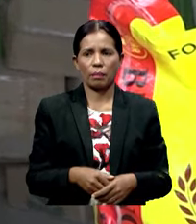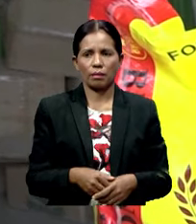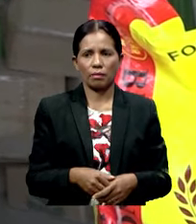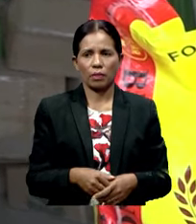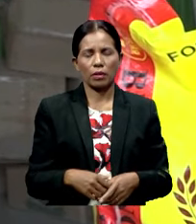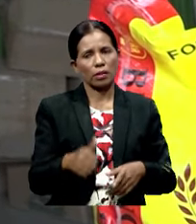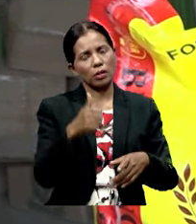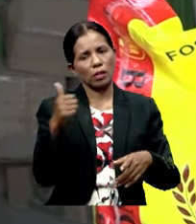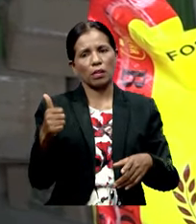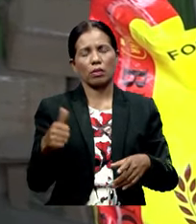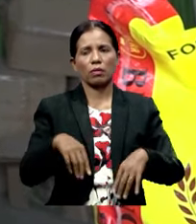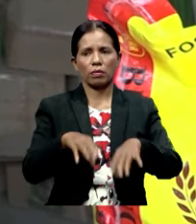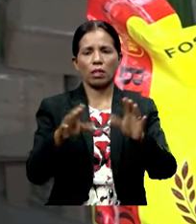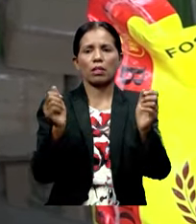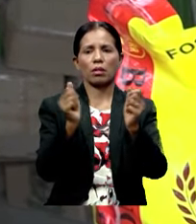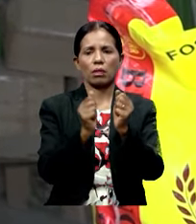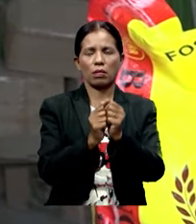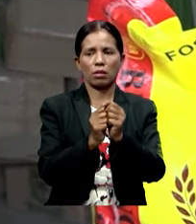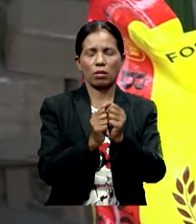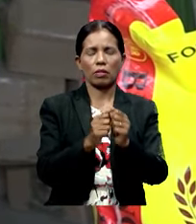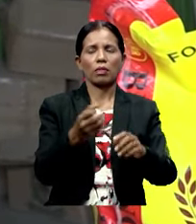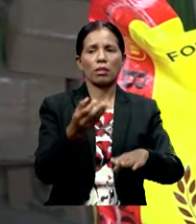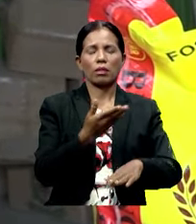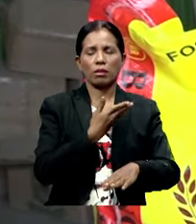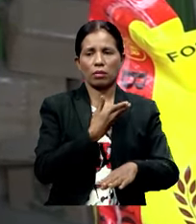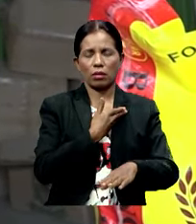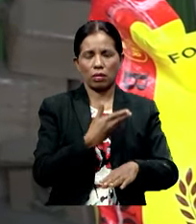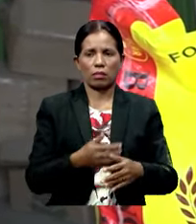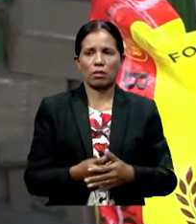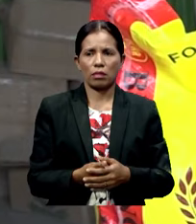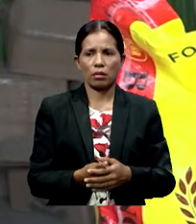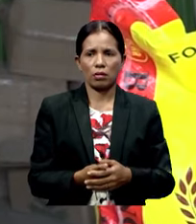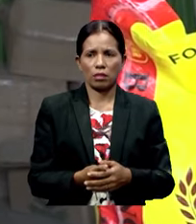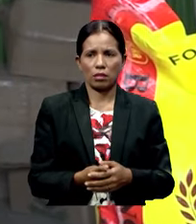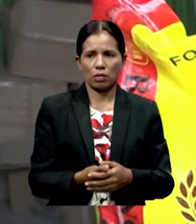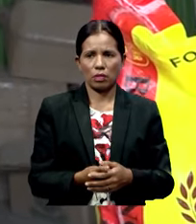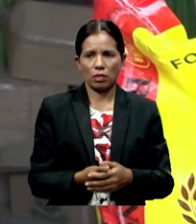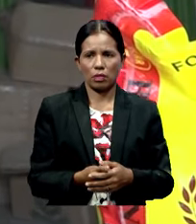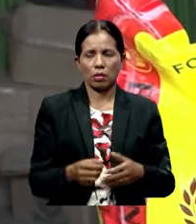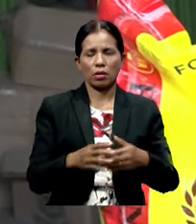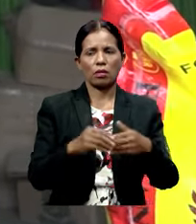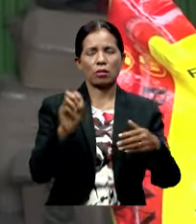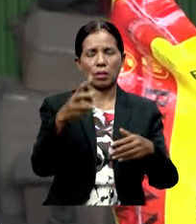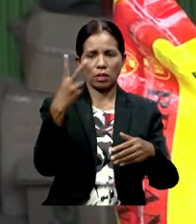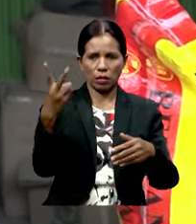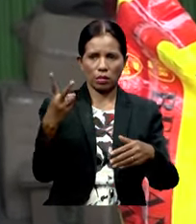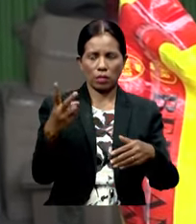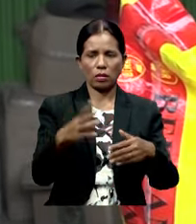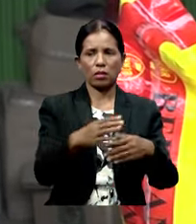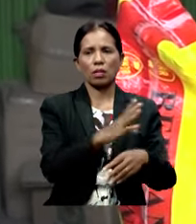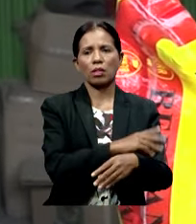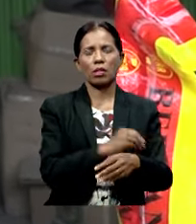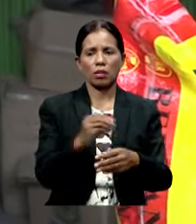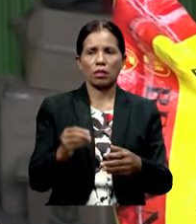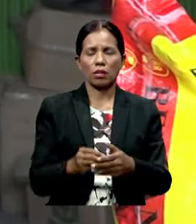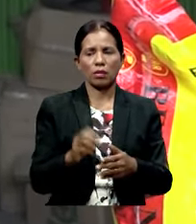balão será fã ou preço na bem que por exemplo balão fã ou preço 12 dólares